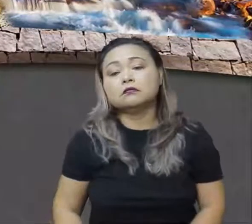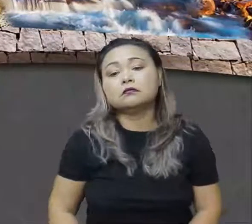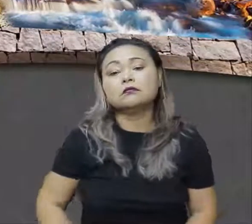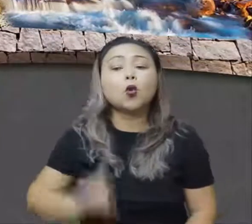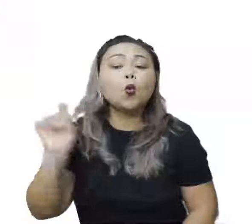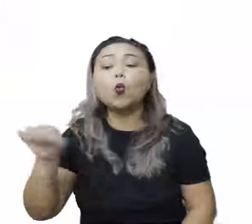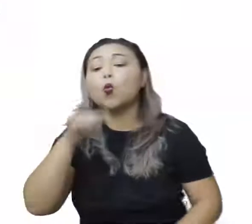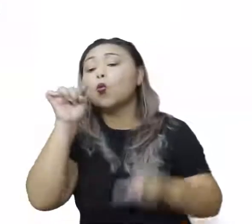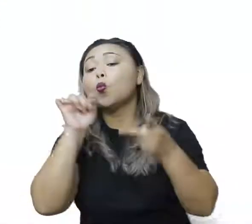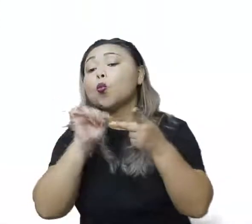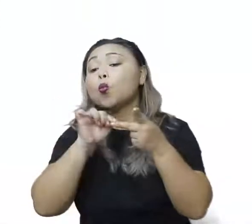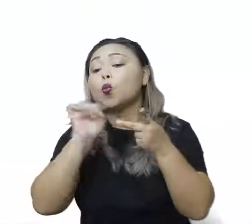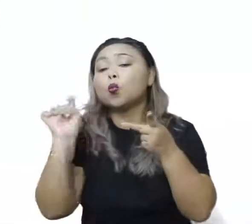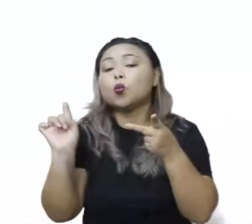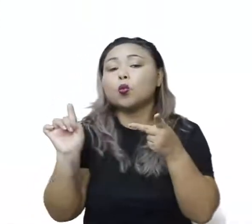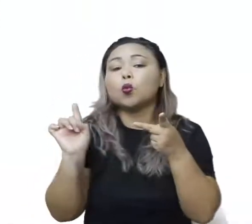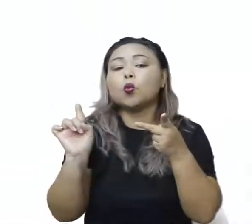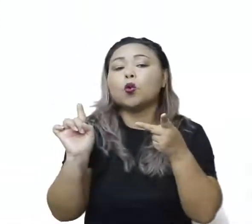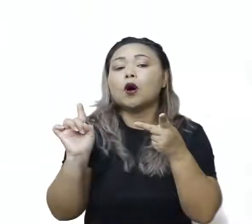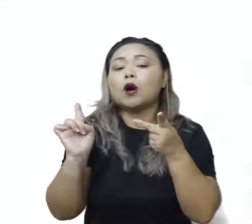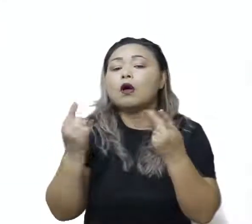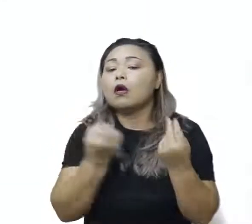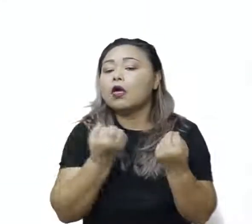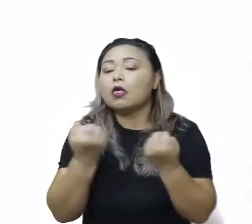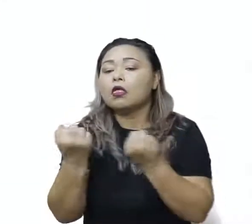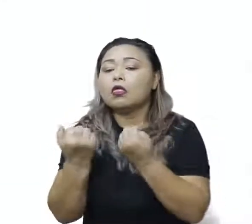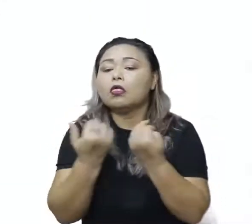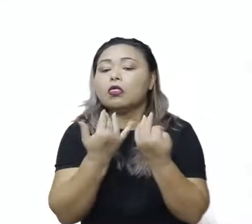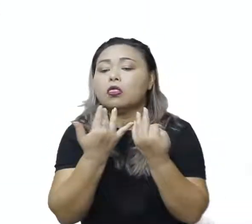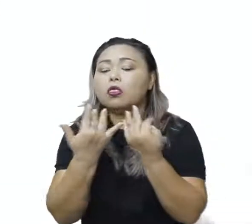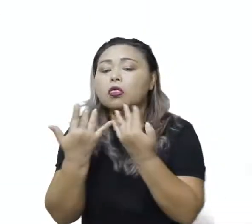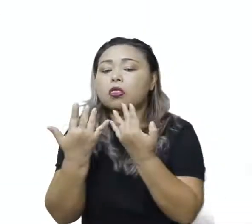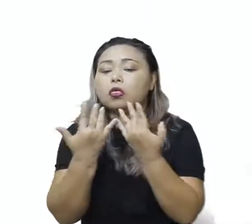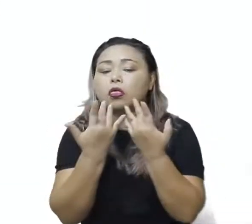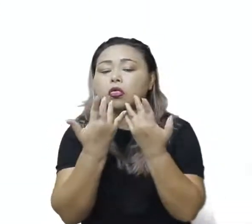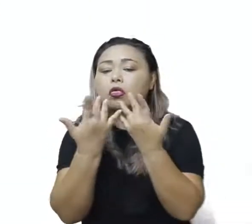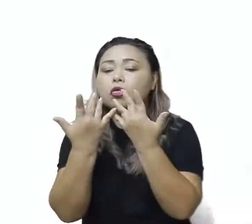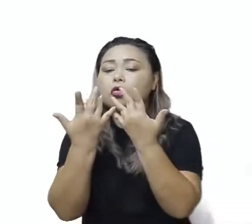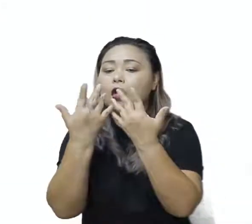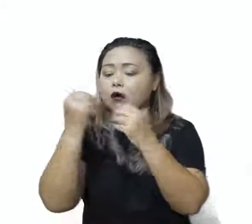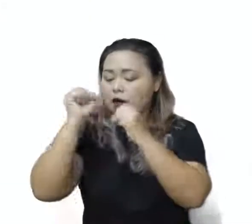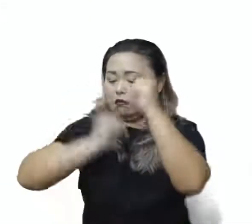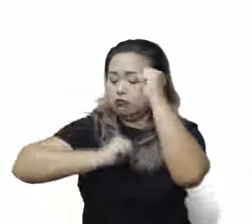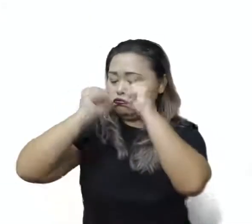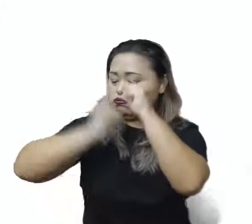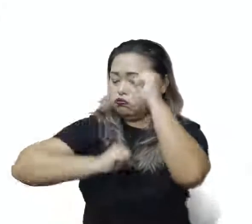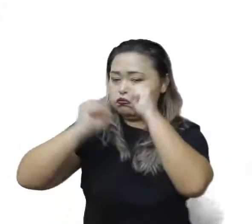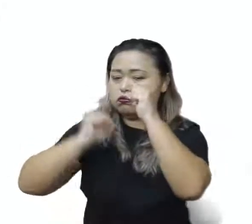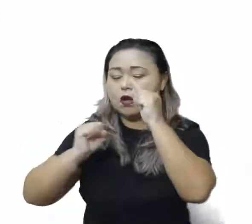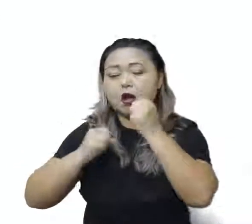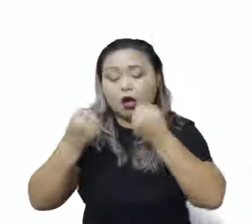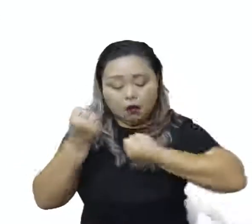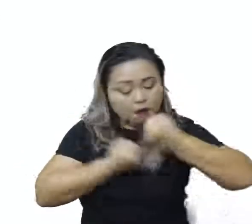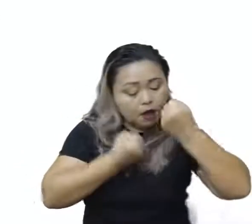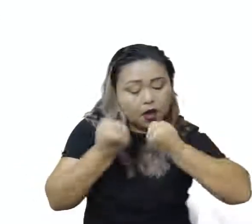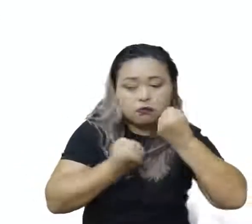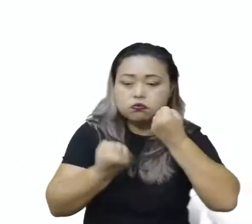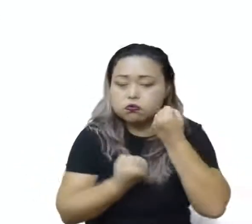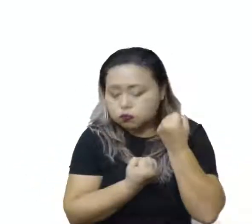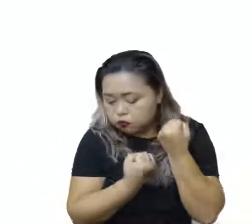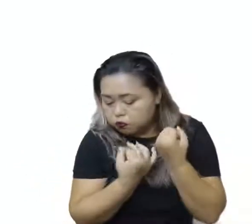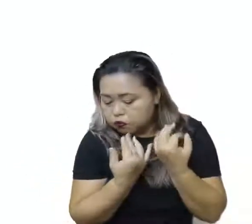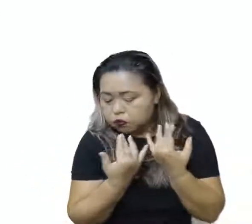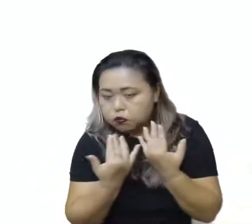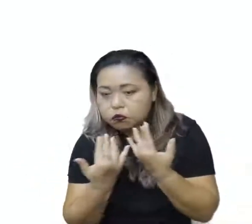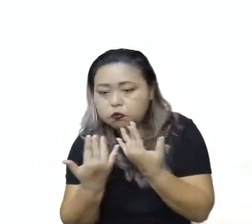Outro fator que nós temos aí, ó, os gases expelidos pelas chaminés das fábricas e pelos escapamentos dos veículos, assim como